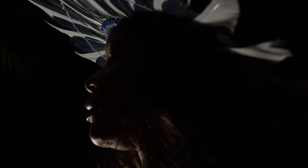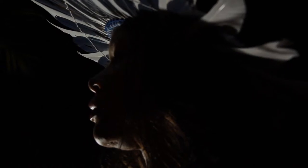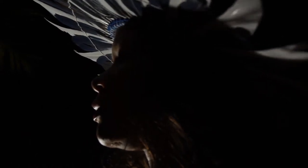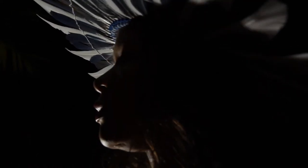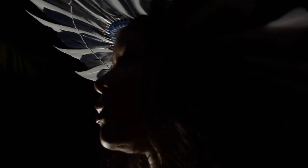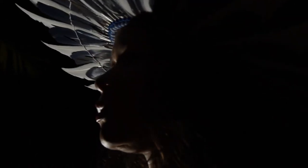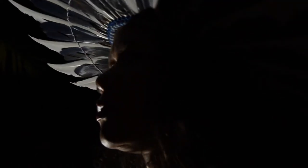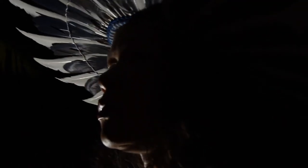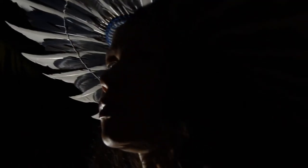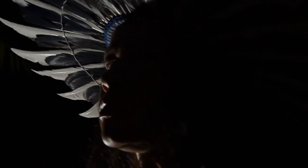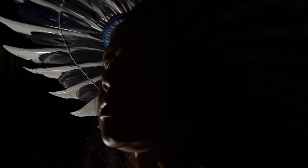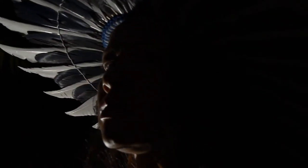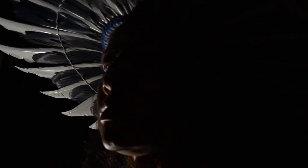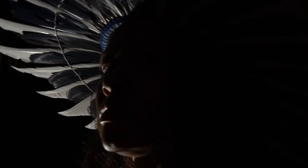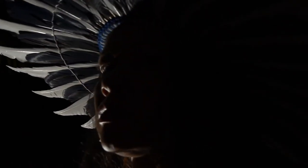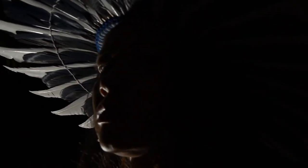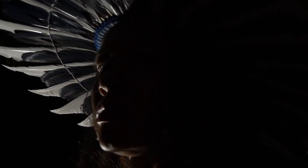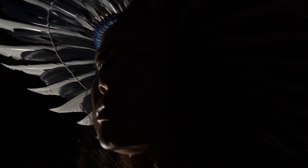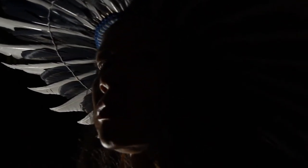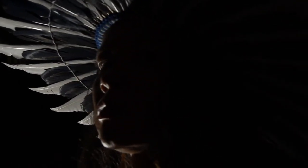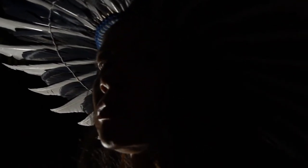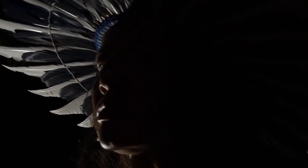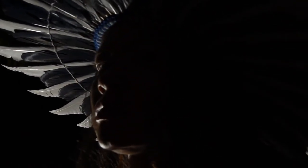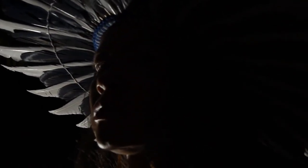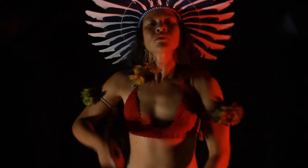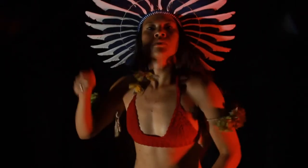diferença me aproxima de você.